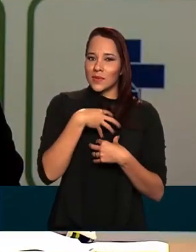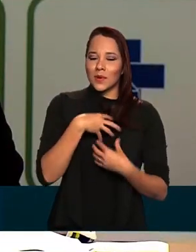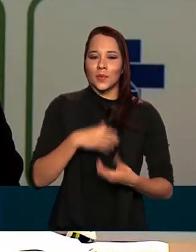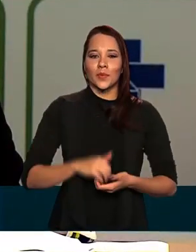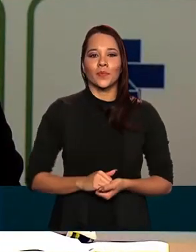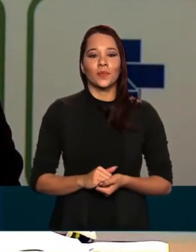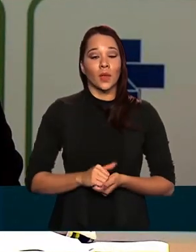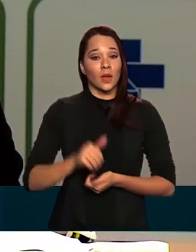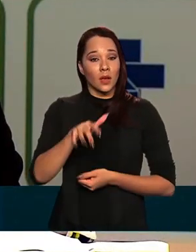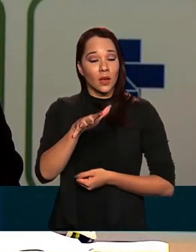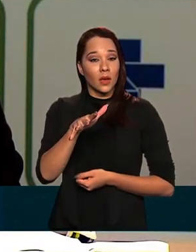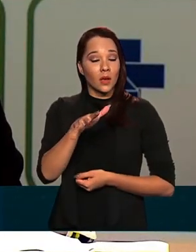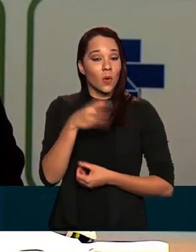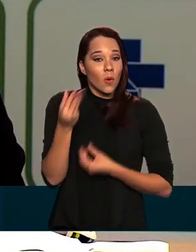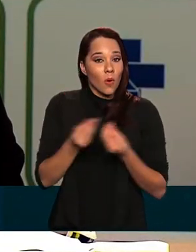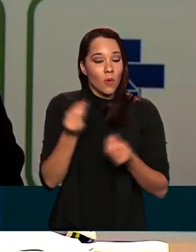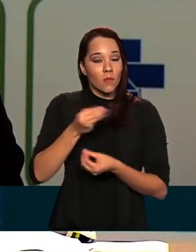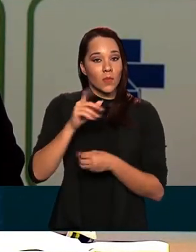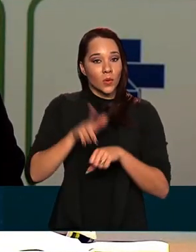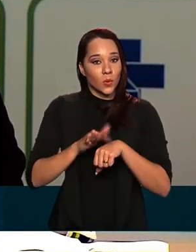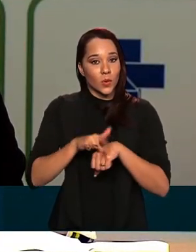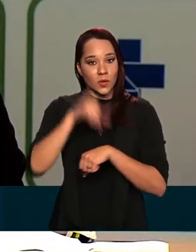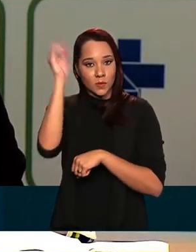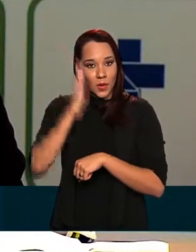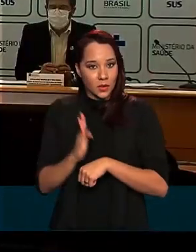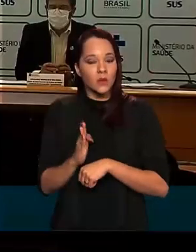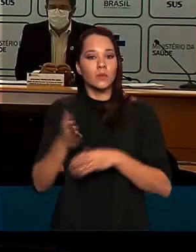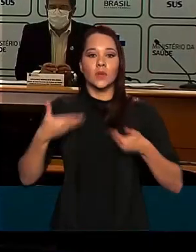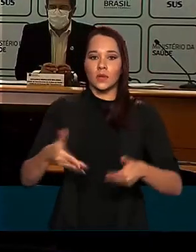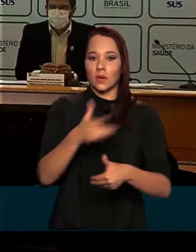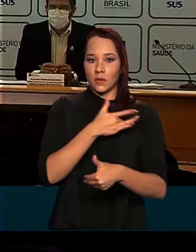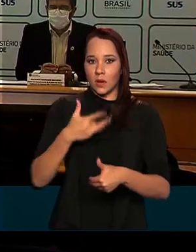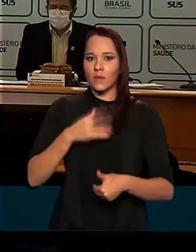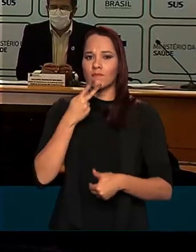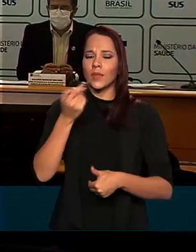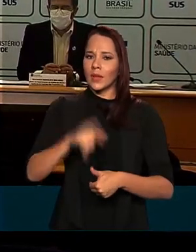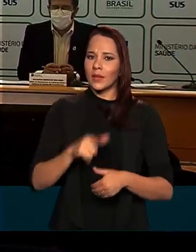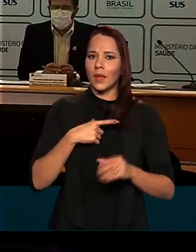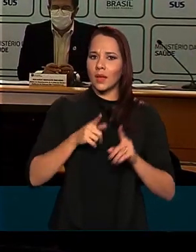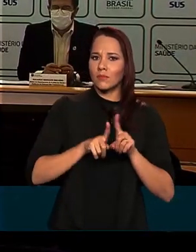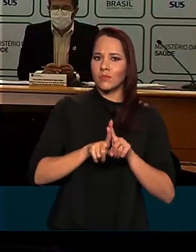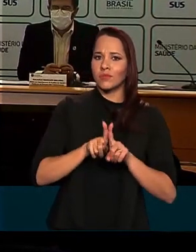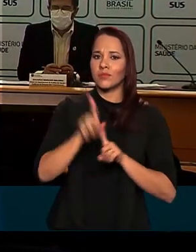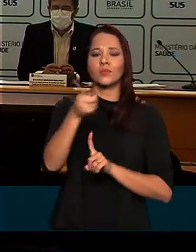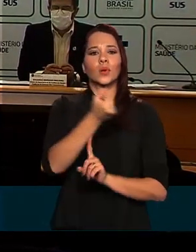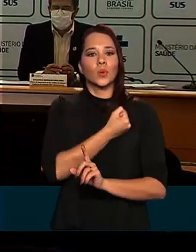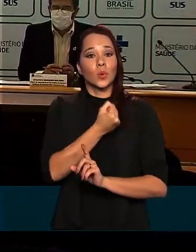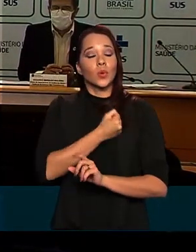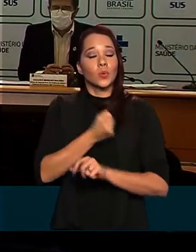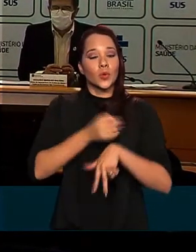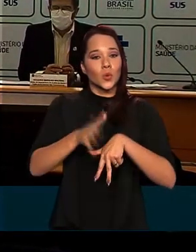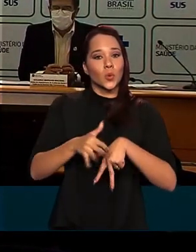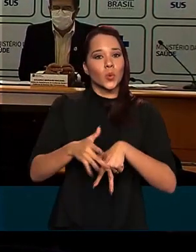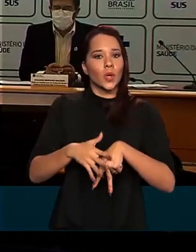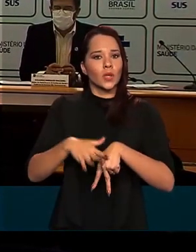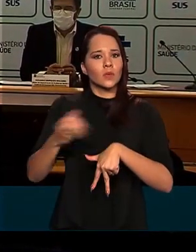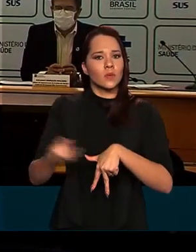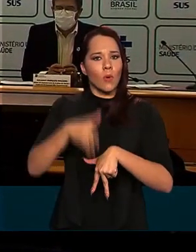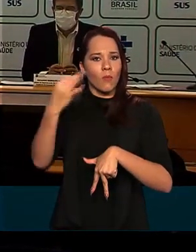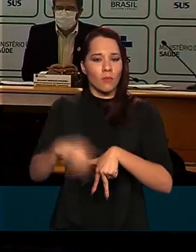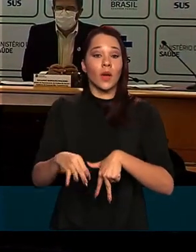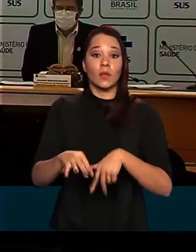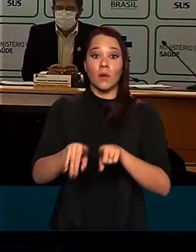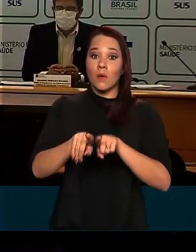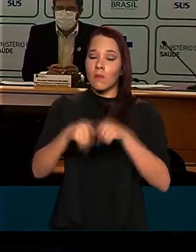E o cenário da doença no Brasil, segundo o Ministério da Saúde, ainda é de crescimento do número de novos casos, mas de